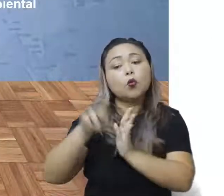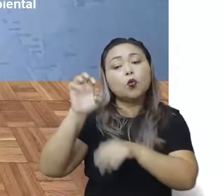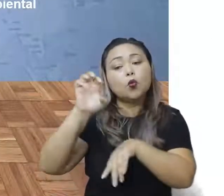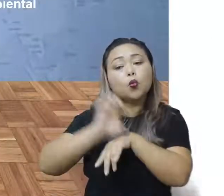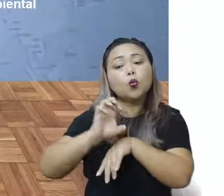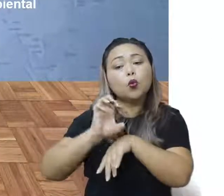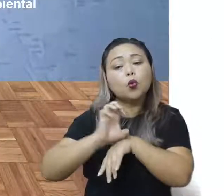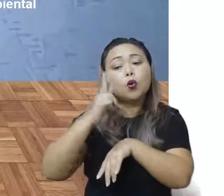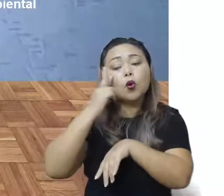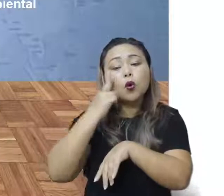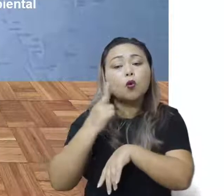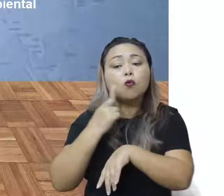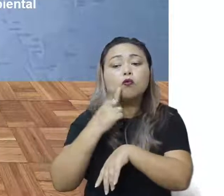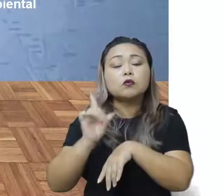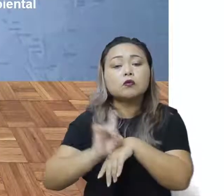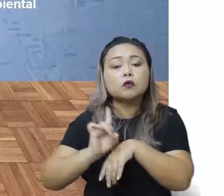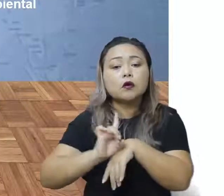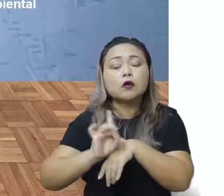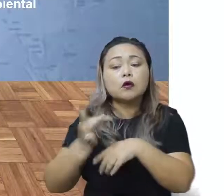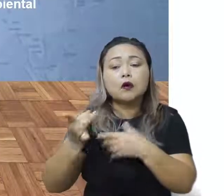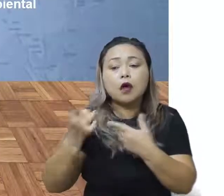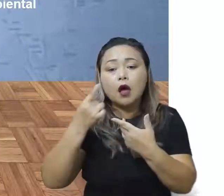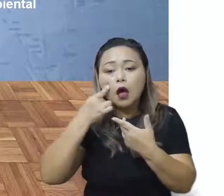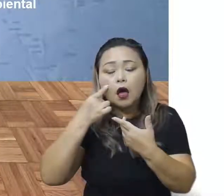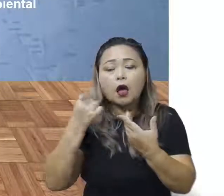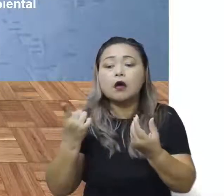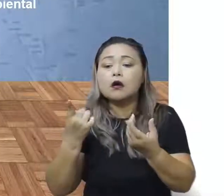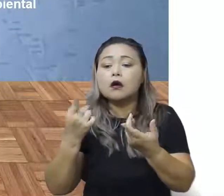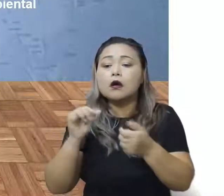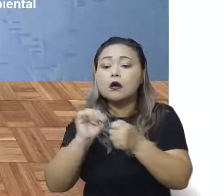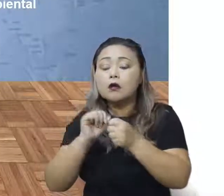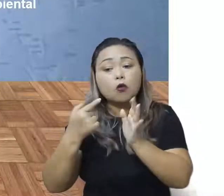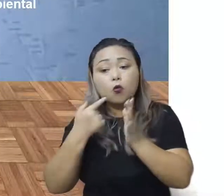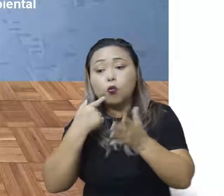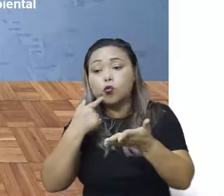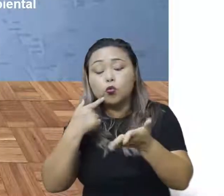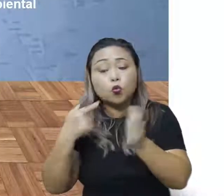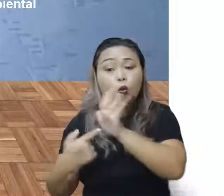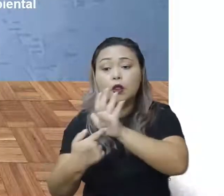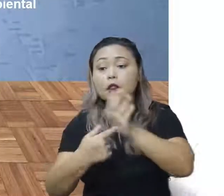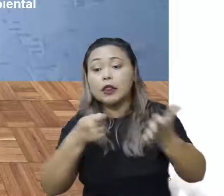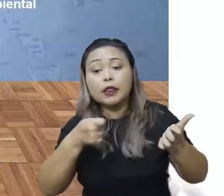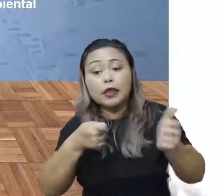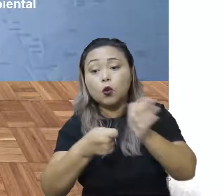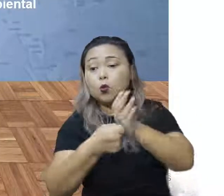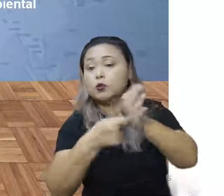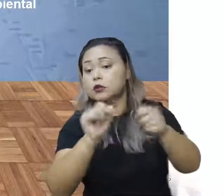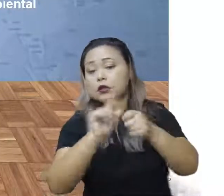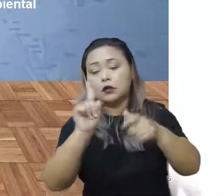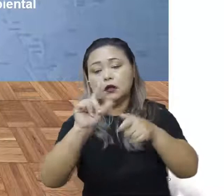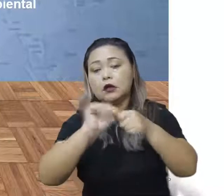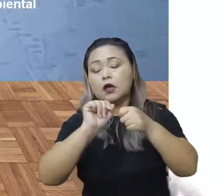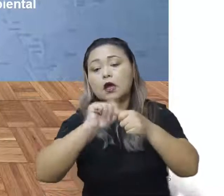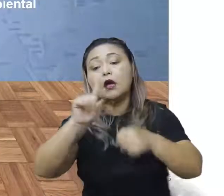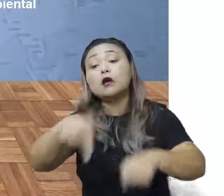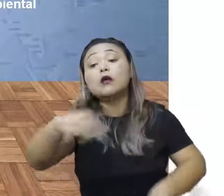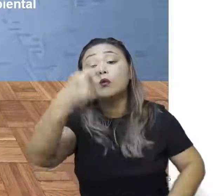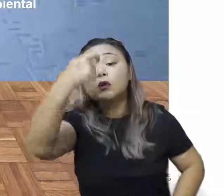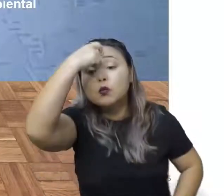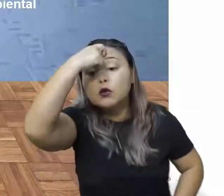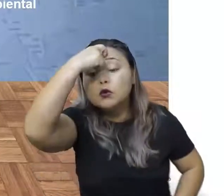Nós não estamos falando aqui que vamos colocar você denunciando o impacto ambiental. Nós estamos aqui querendo que você tenha uma